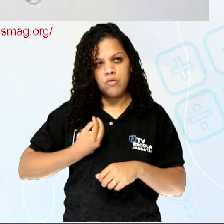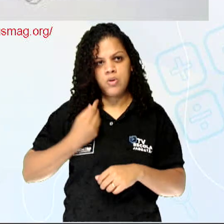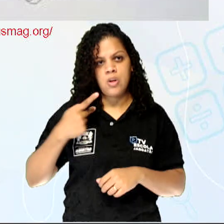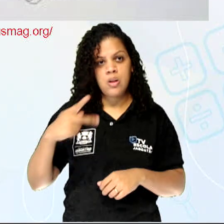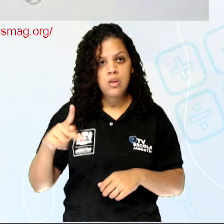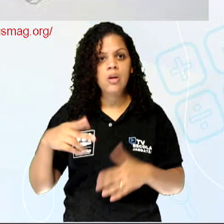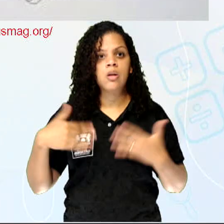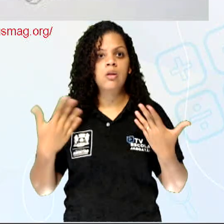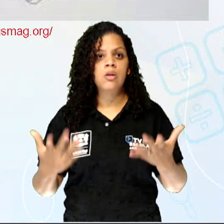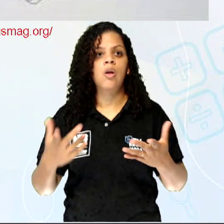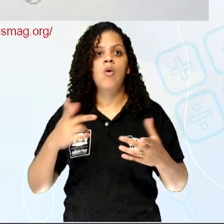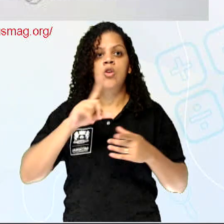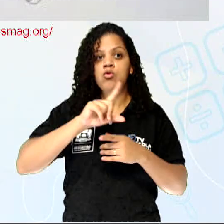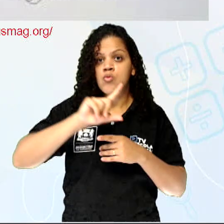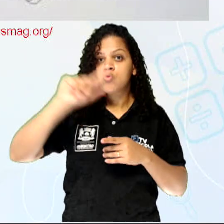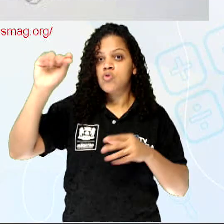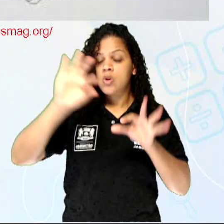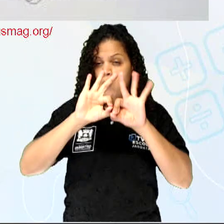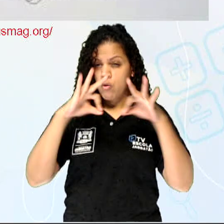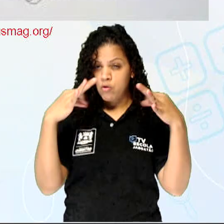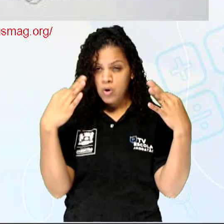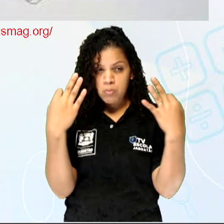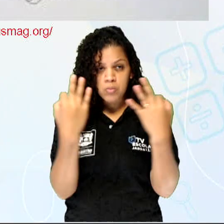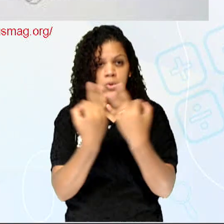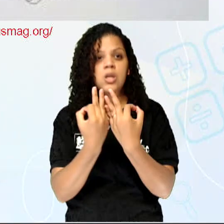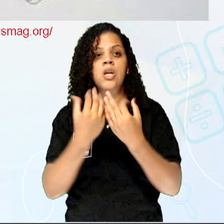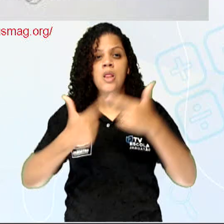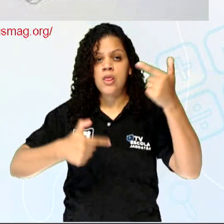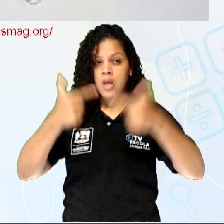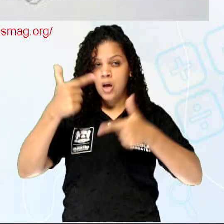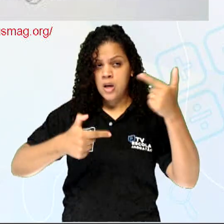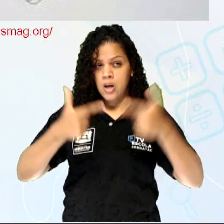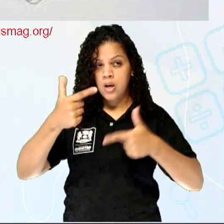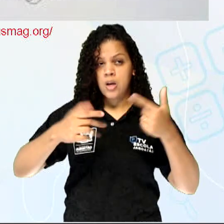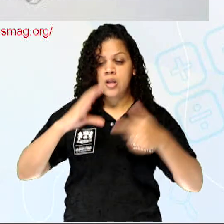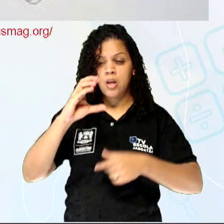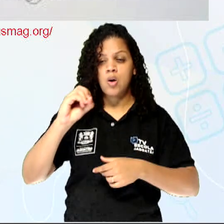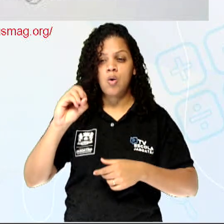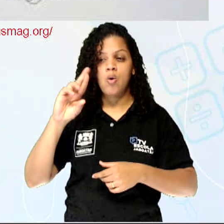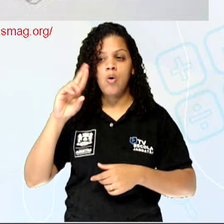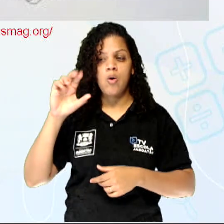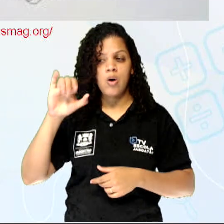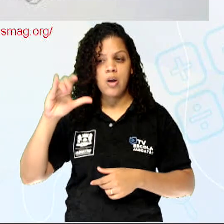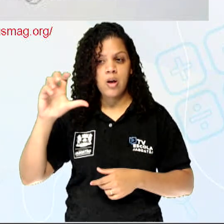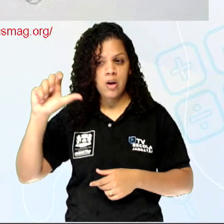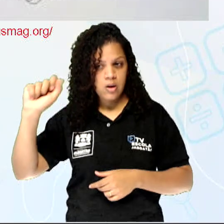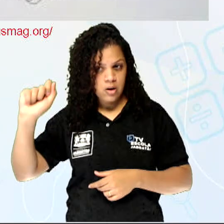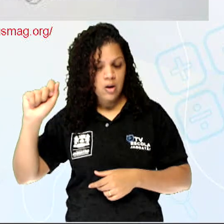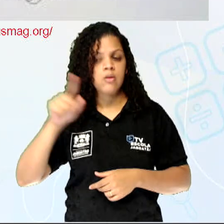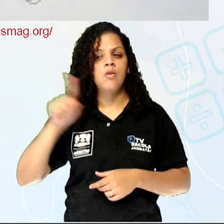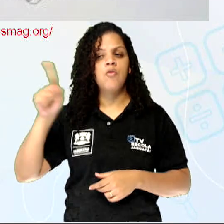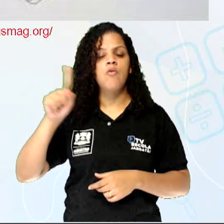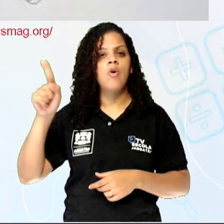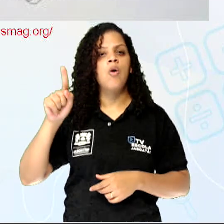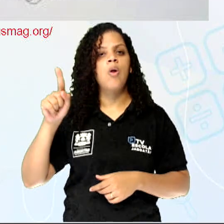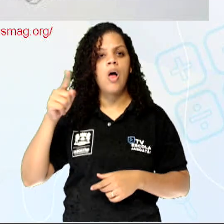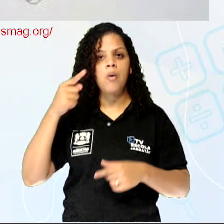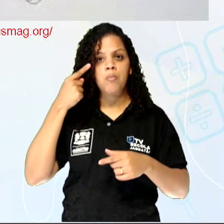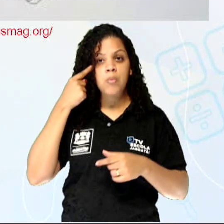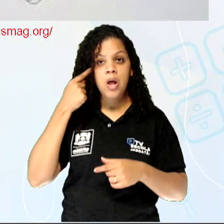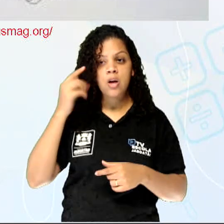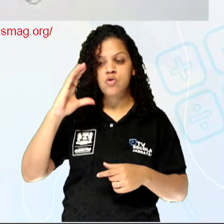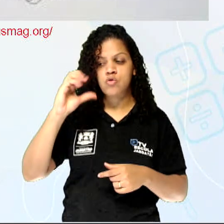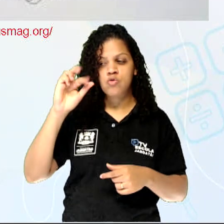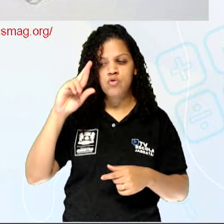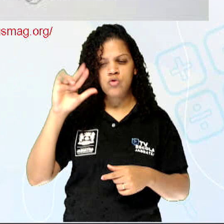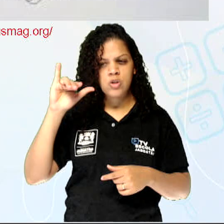família fogem da Guerra da Coreia. Então, eles estavam em guerra, eles se exilam em Hong Kong, na China, certo? E depois ele